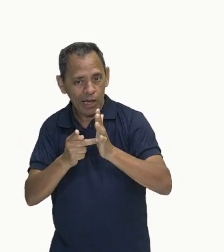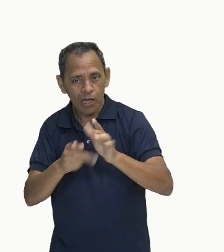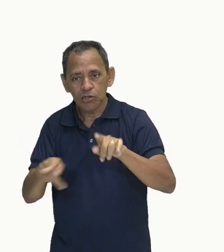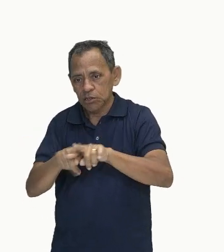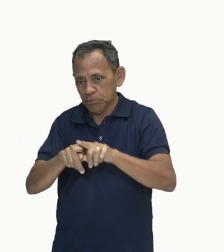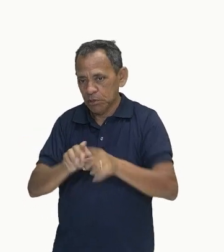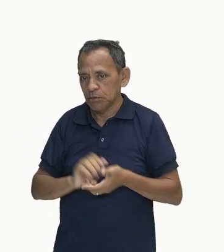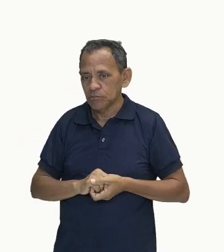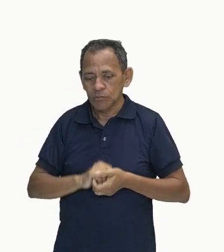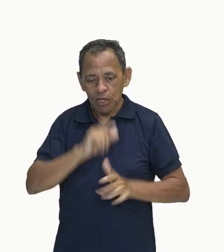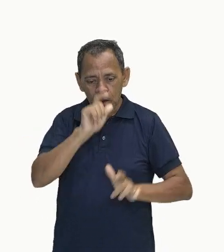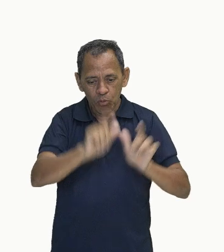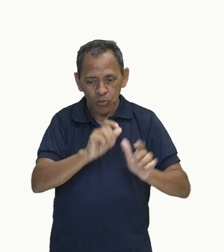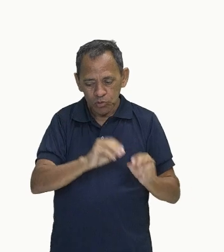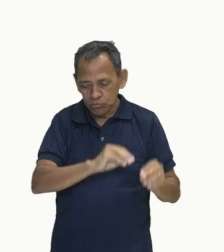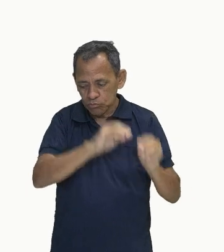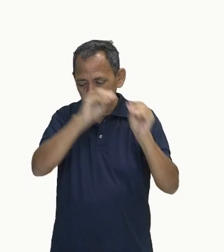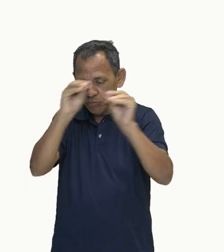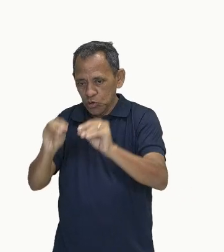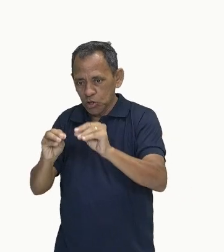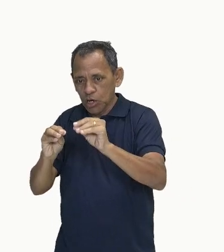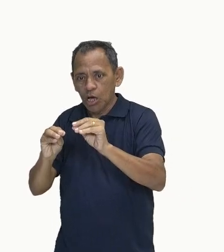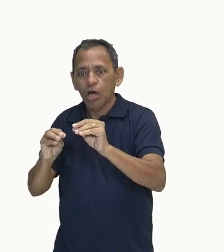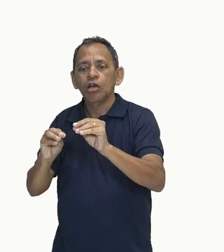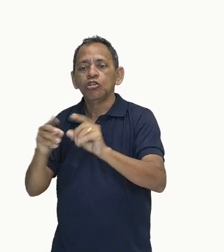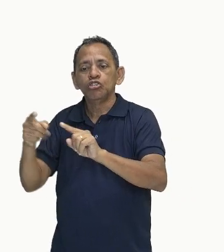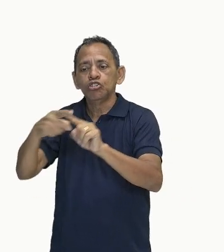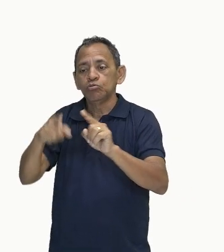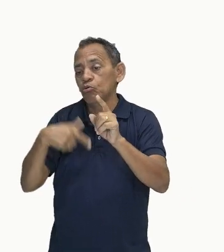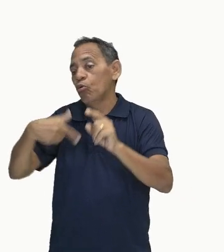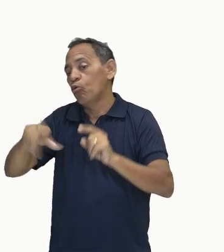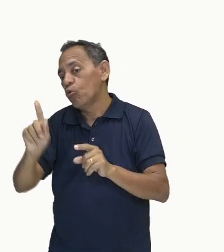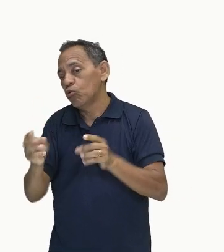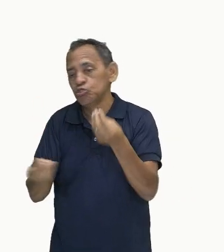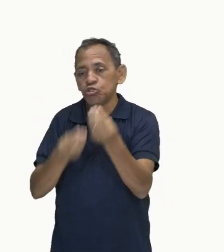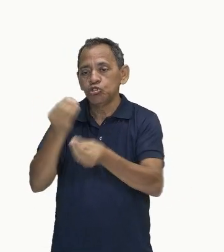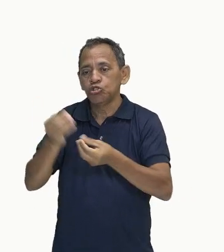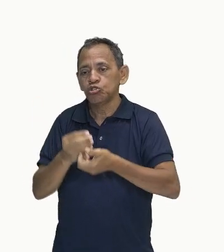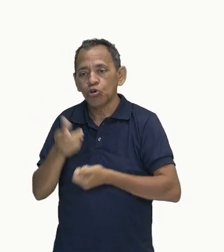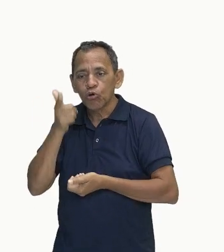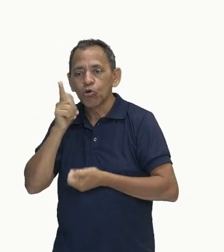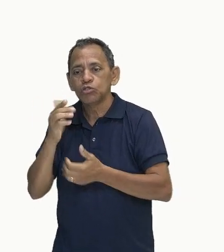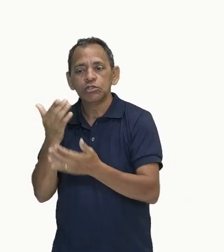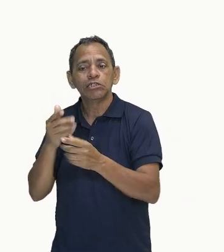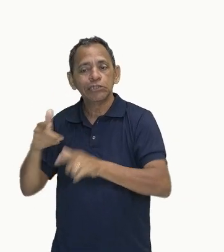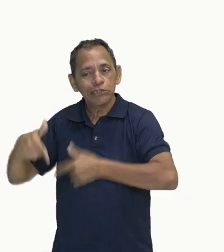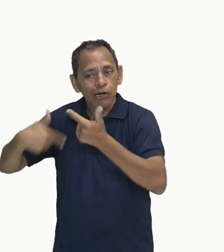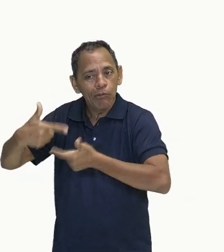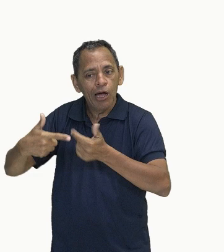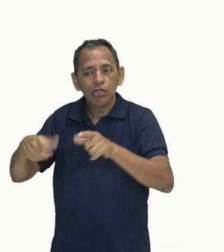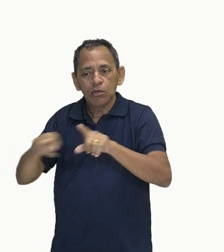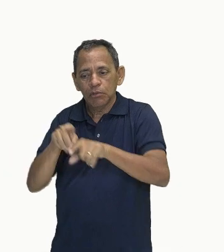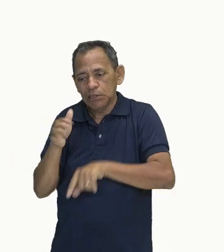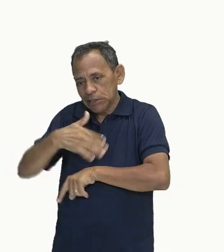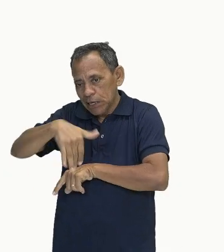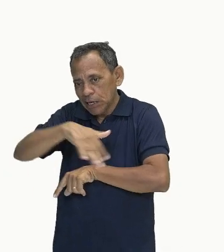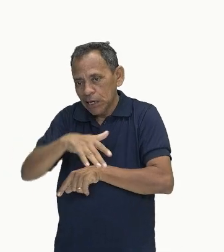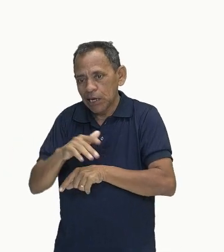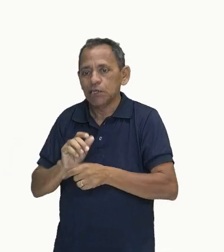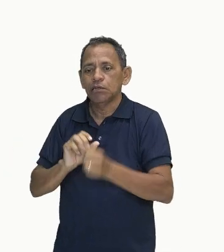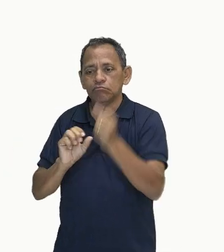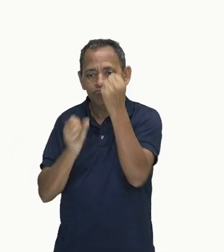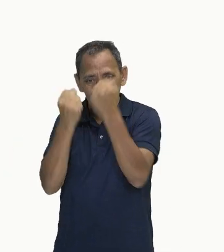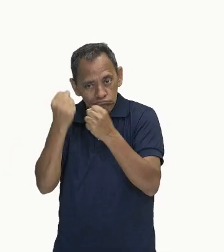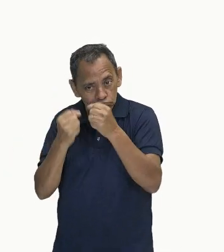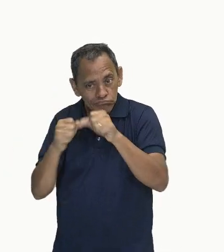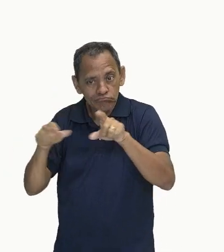ali de uma outra forma do seu ganha-pão, né? No caso, atrás ali de empregos na área da indústria, se não é na área